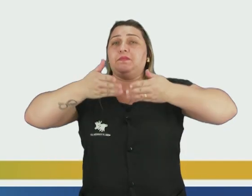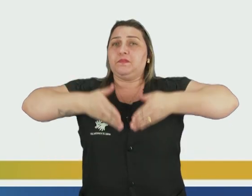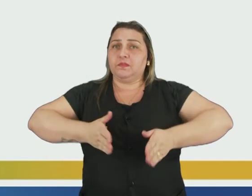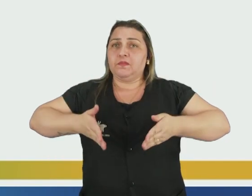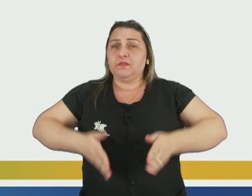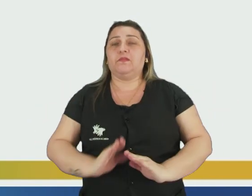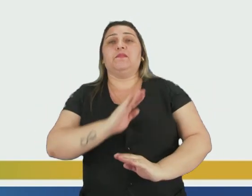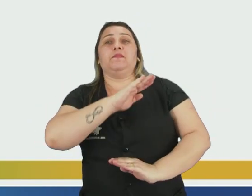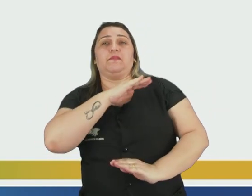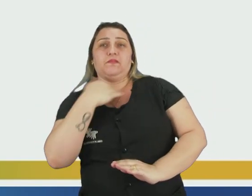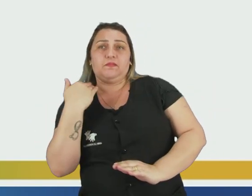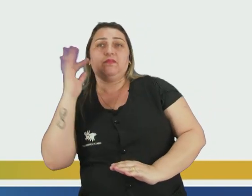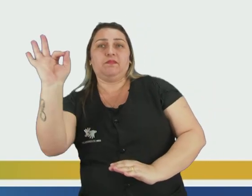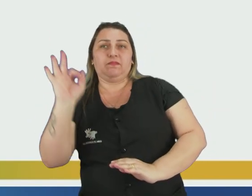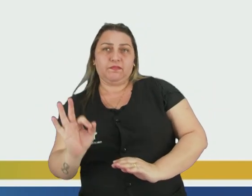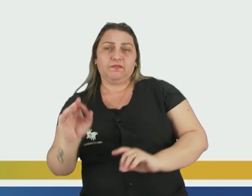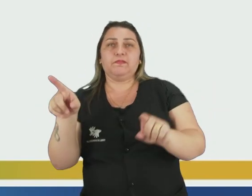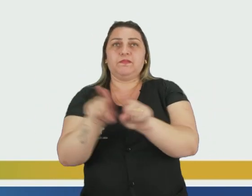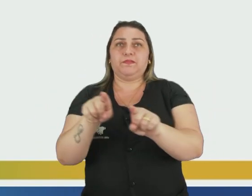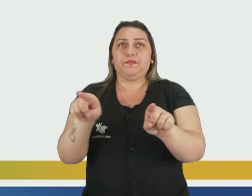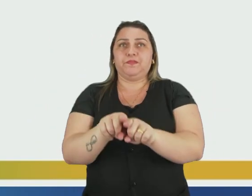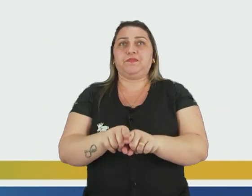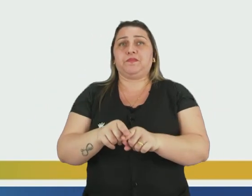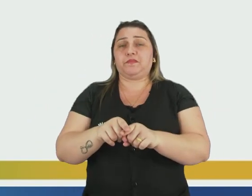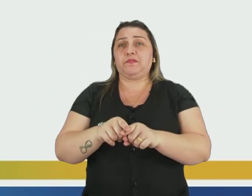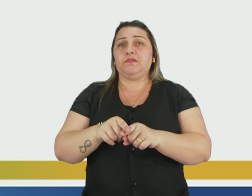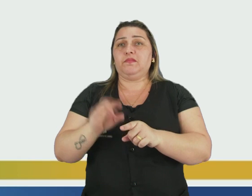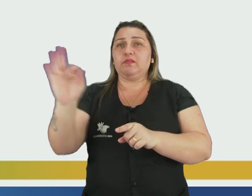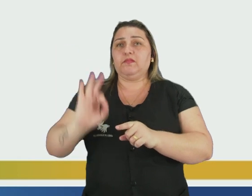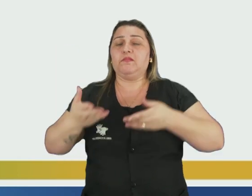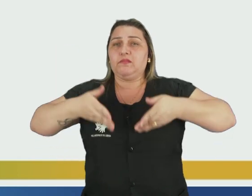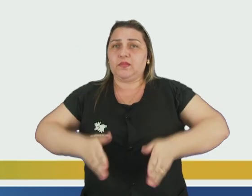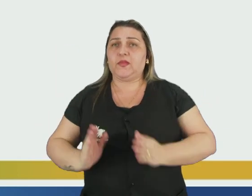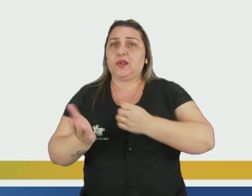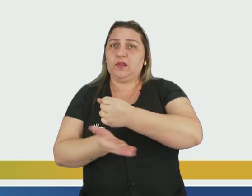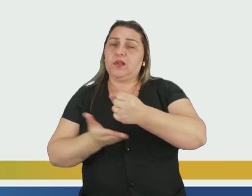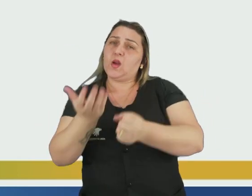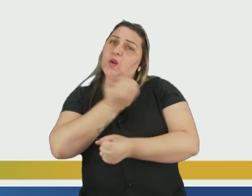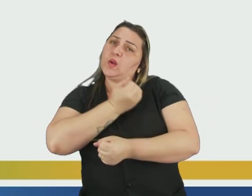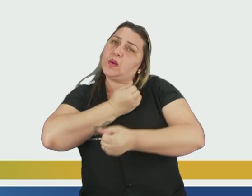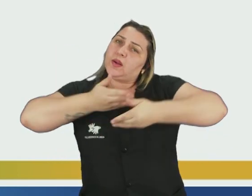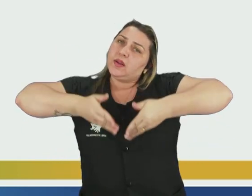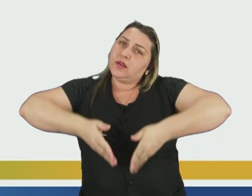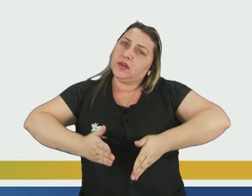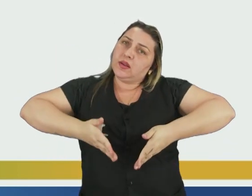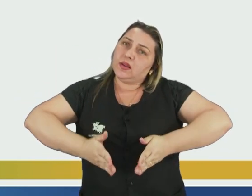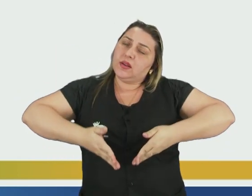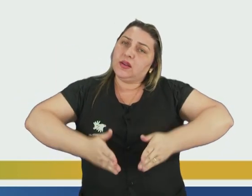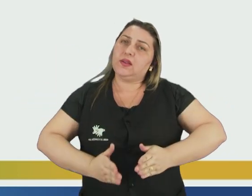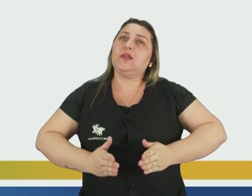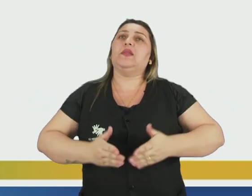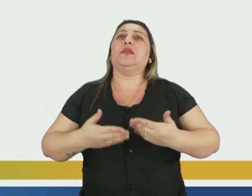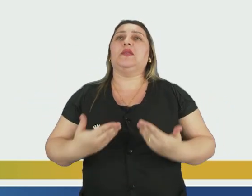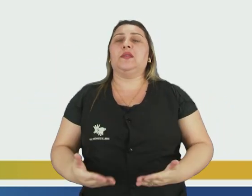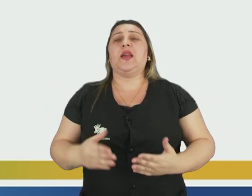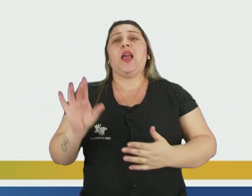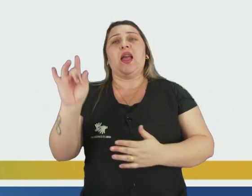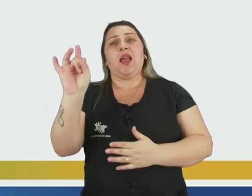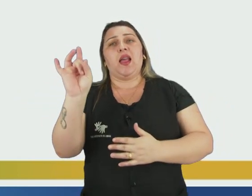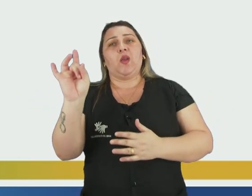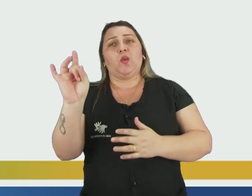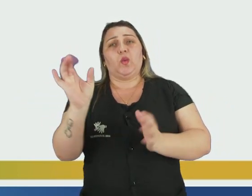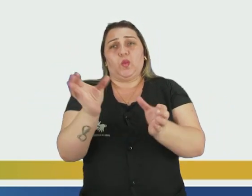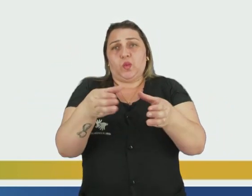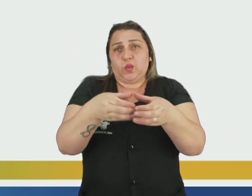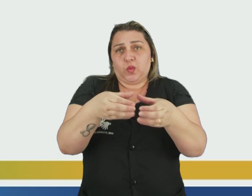E taxa de natalidade e mortalidade. A taxa de natalidade, basicamente, é o número de nascidos, número de nascimento no